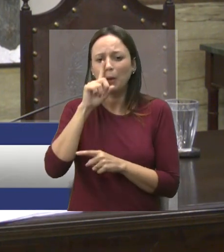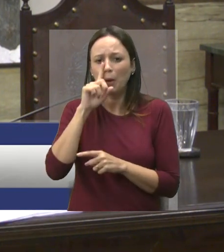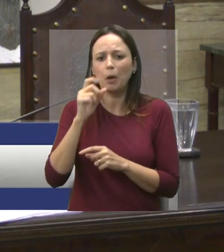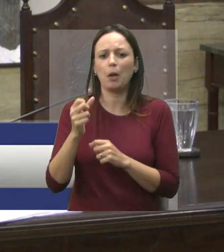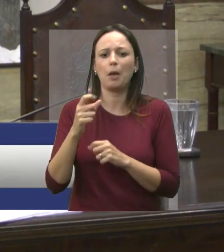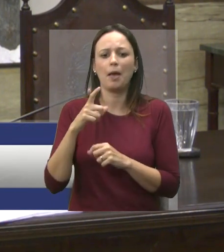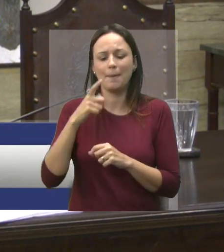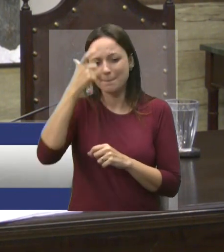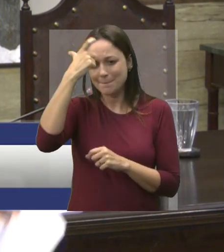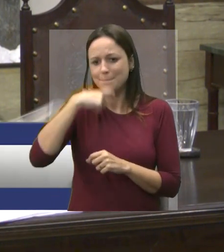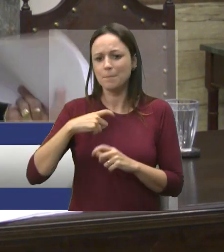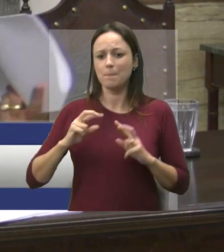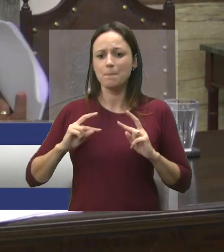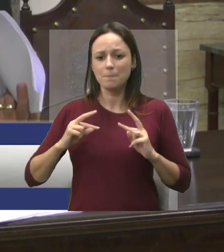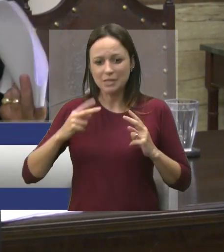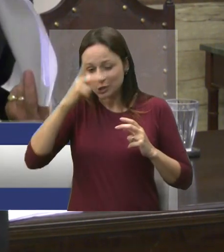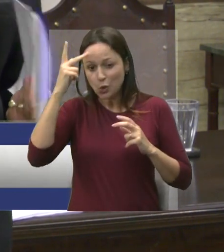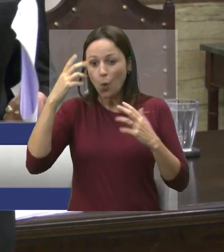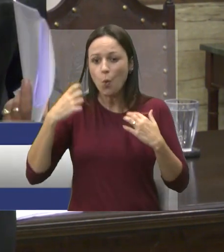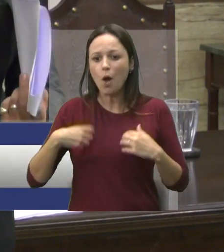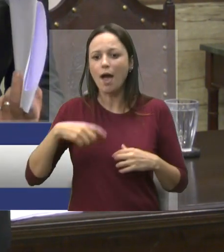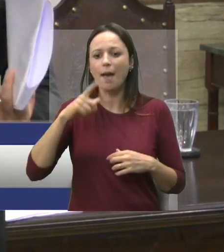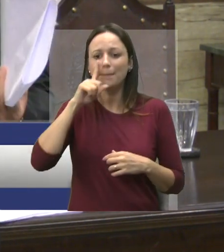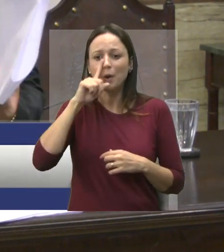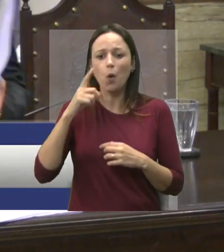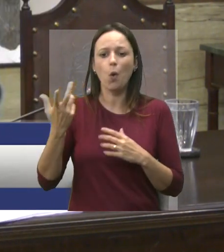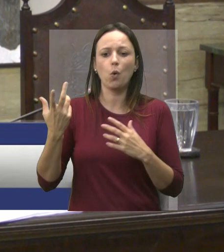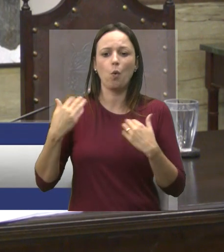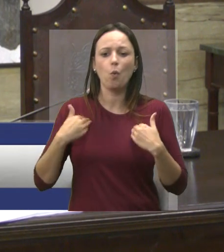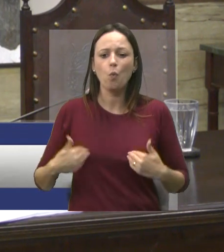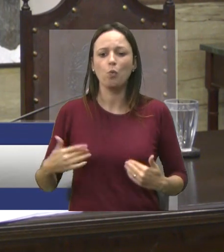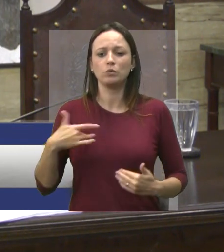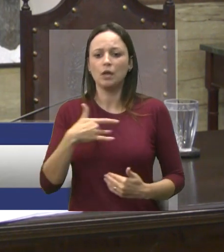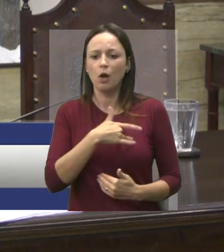para o ser humano. Então, o que é comum acontecer numa situação hoje?